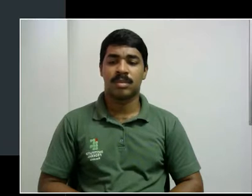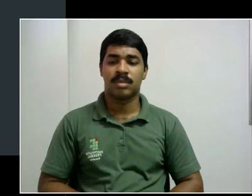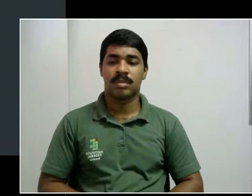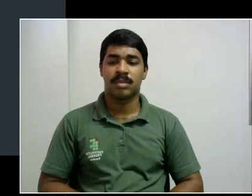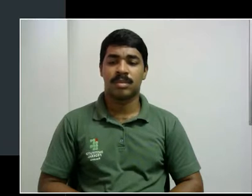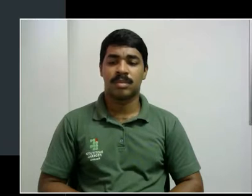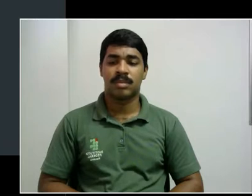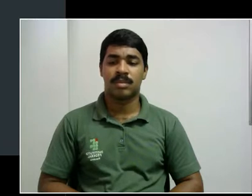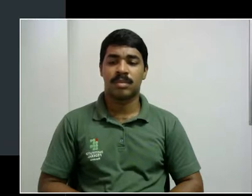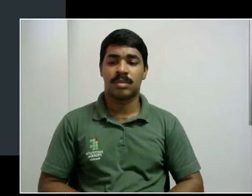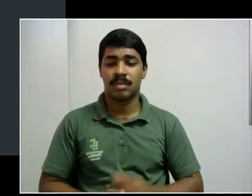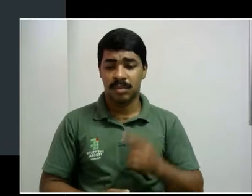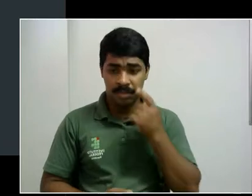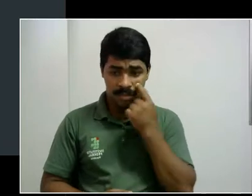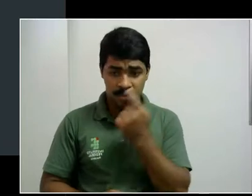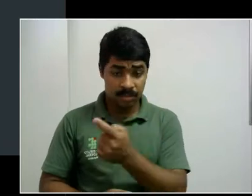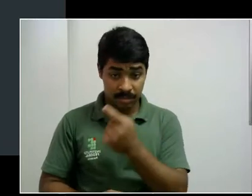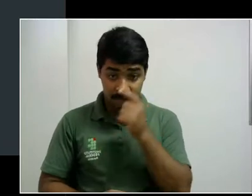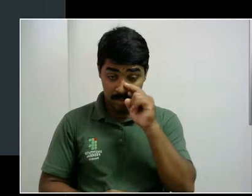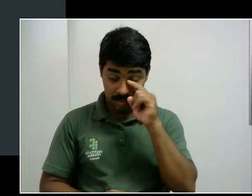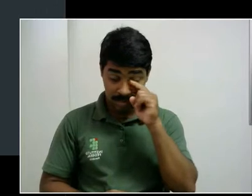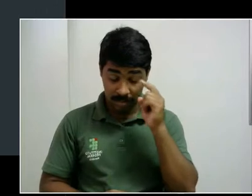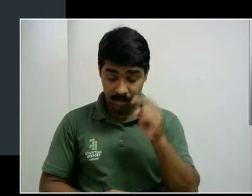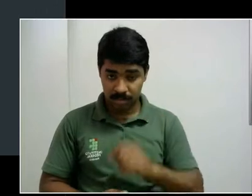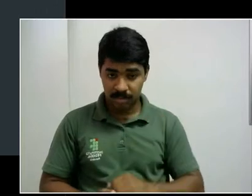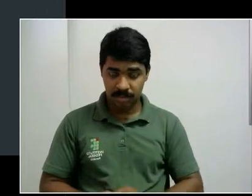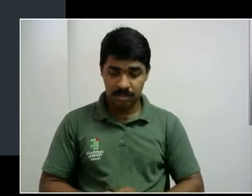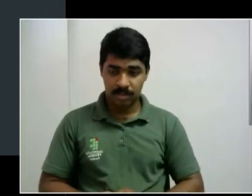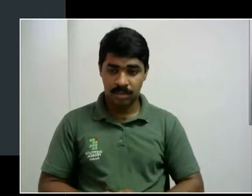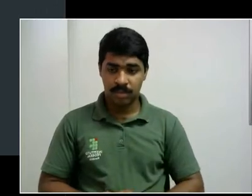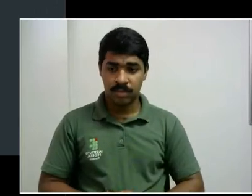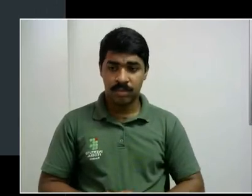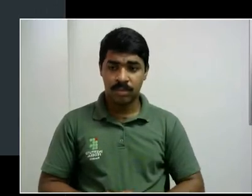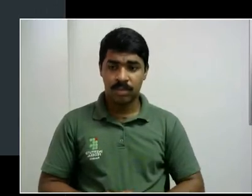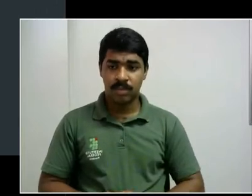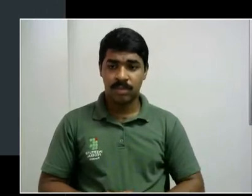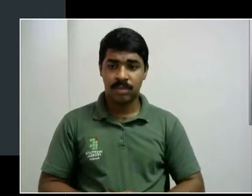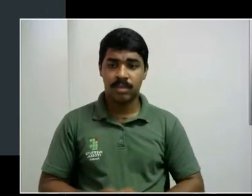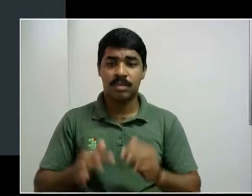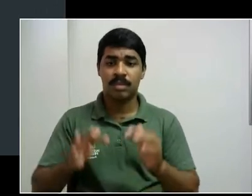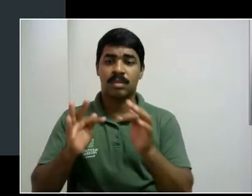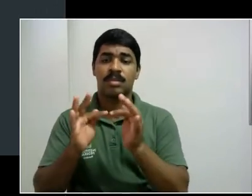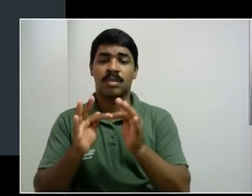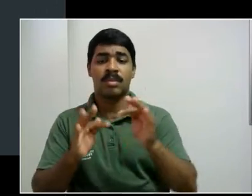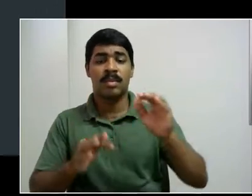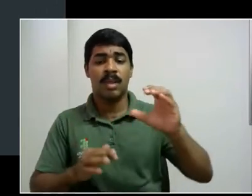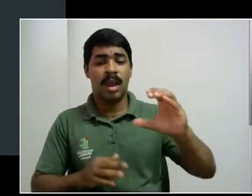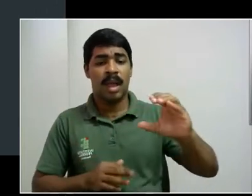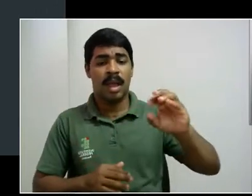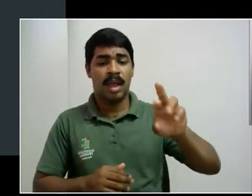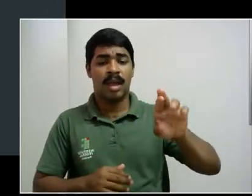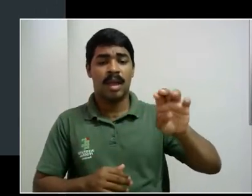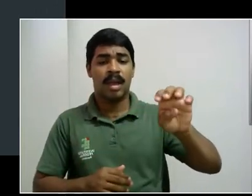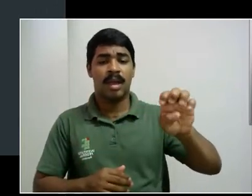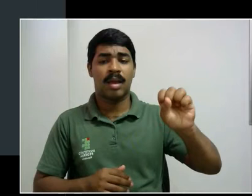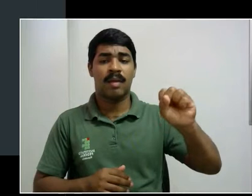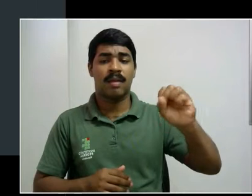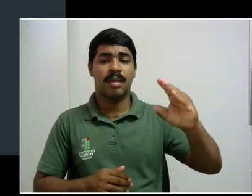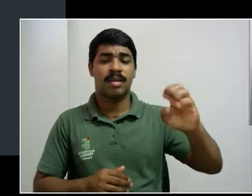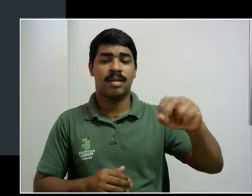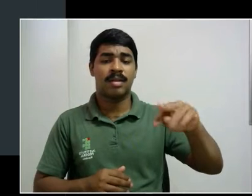portanto, né, para que essa função seja crescente, ó, determine o valor de k para que a função seja crescente. Qual é que tem que ser o valor do